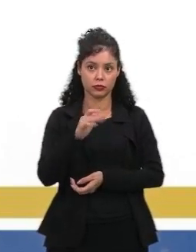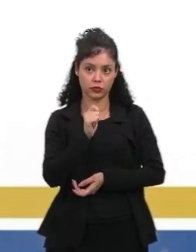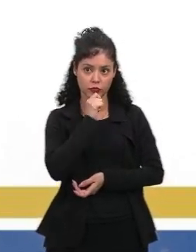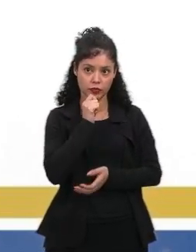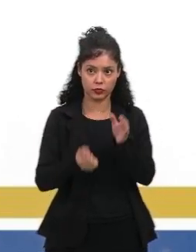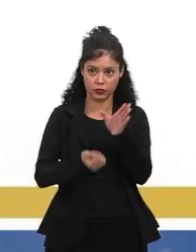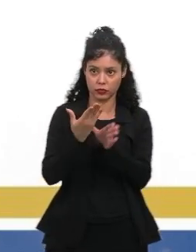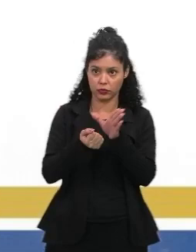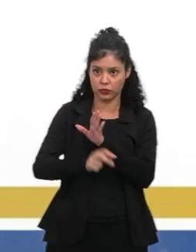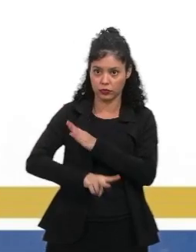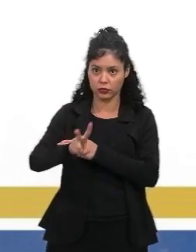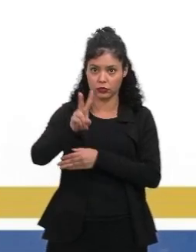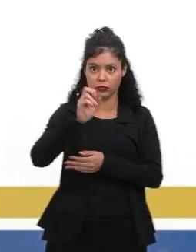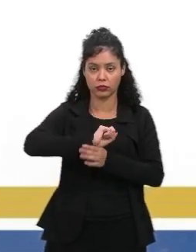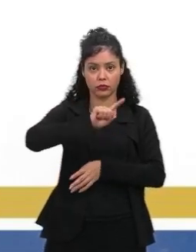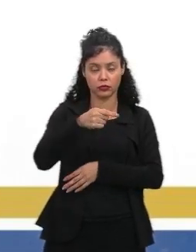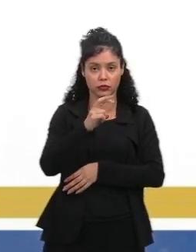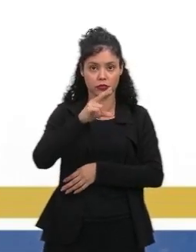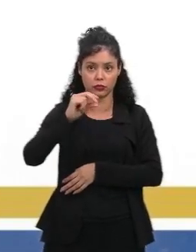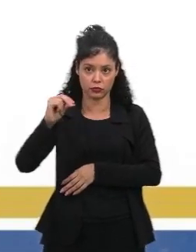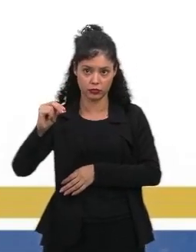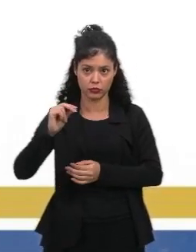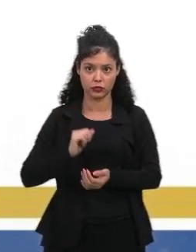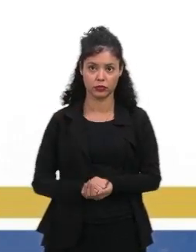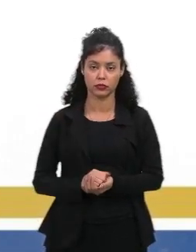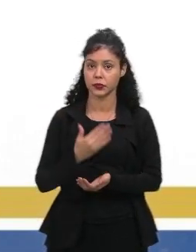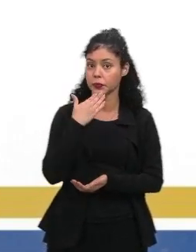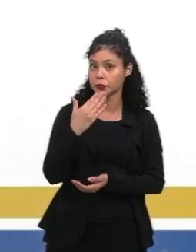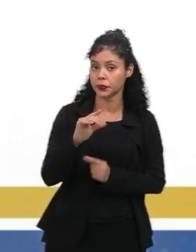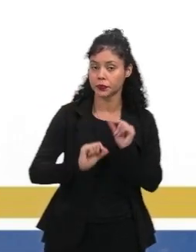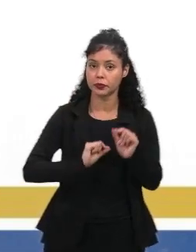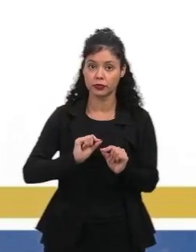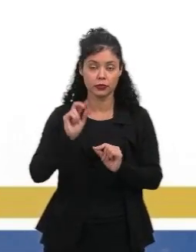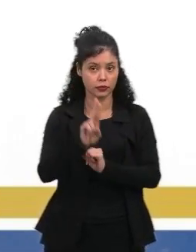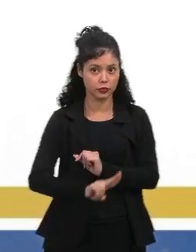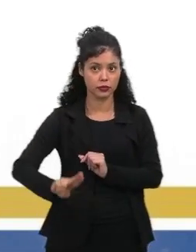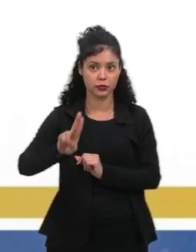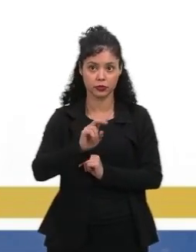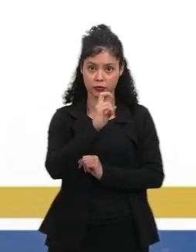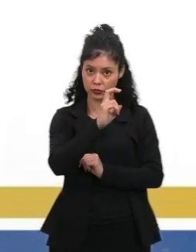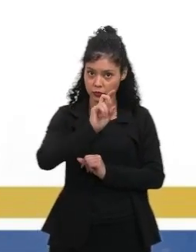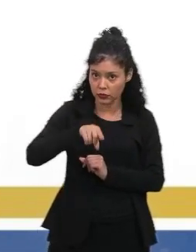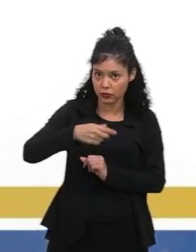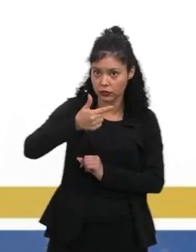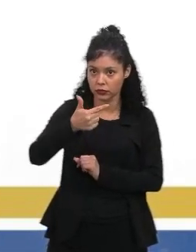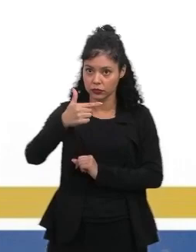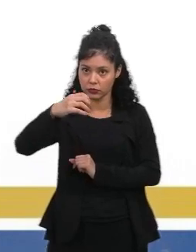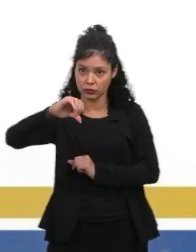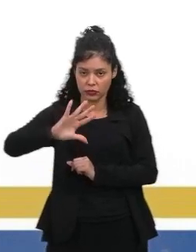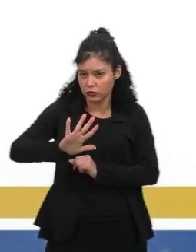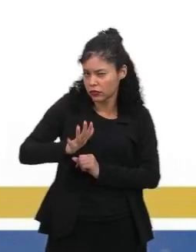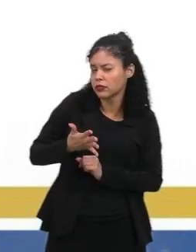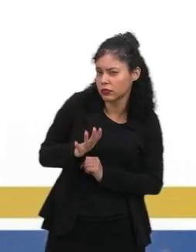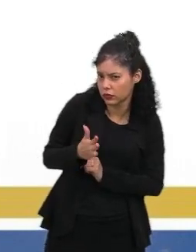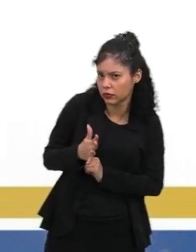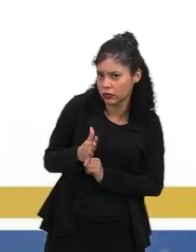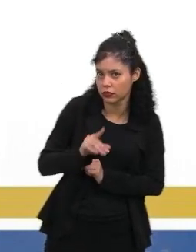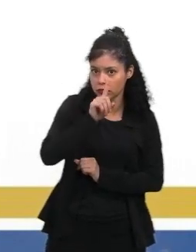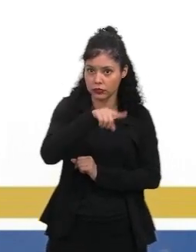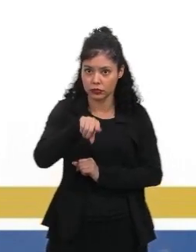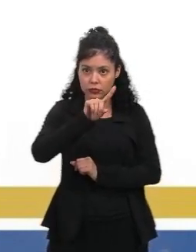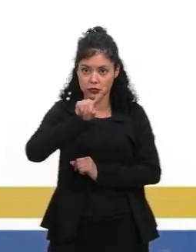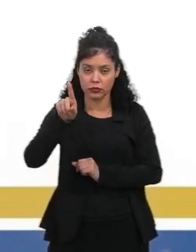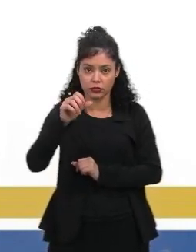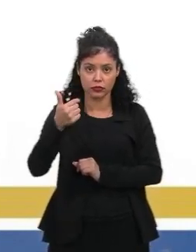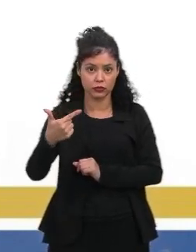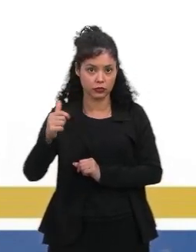produto cujo valor à vista é R$ 1.500. E aqui ele pede para utilizar 5,29 como aproximação para a raiz quadrada